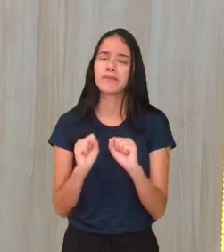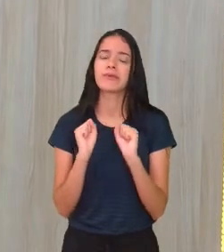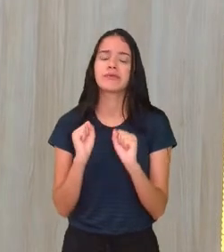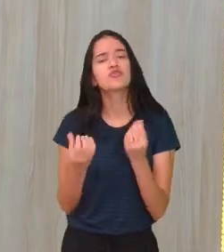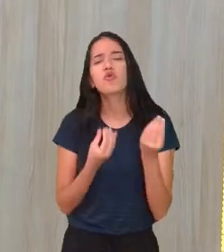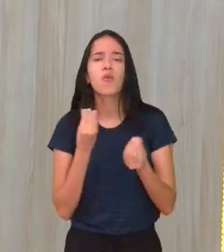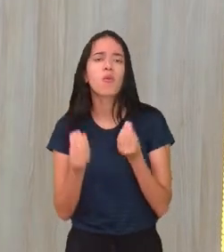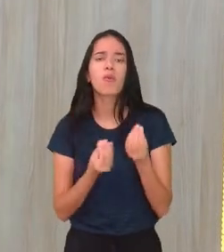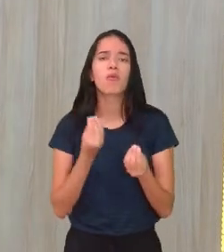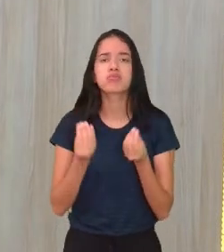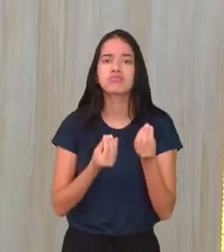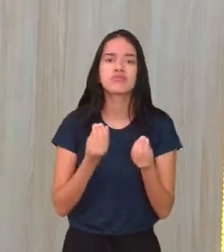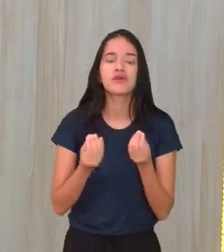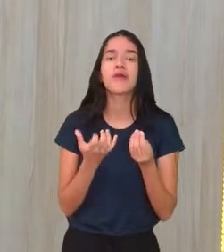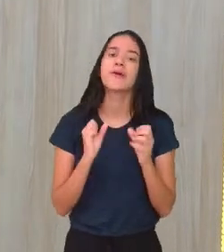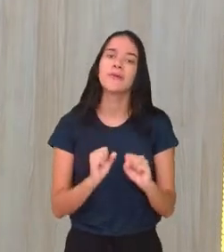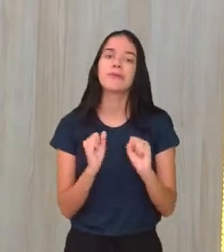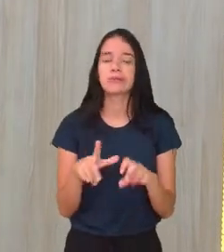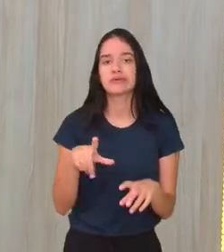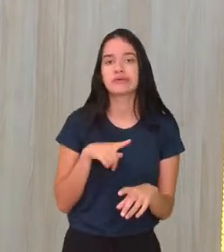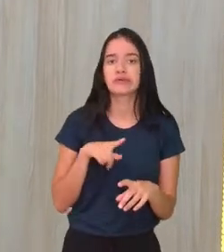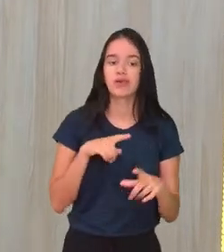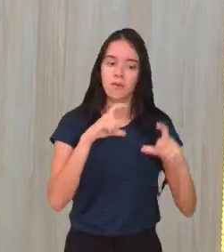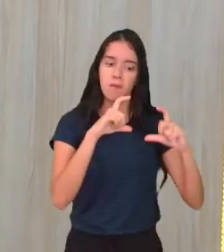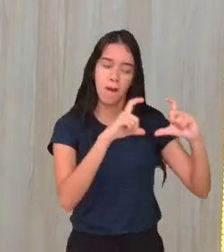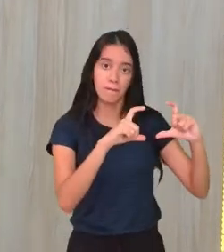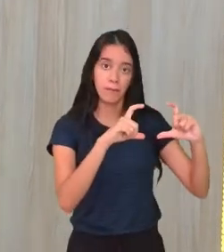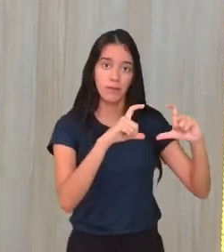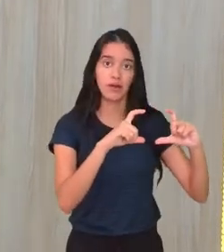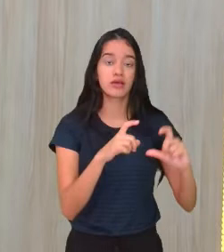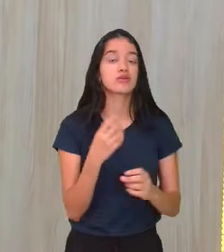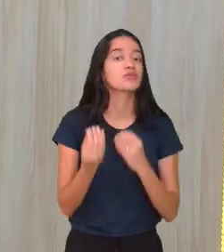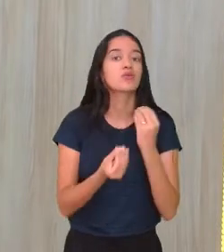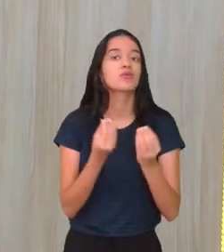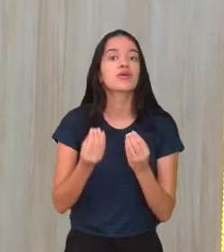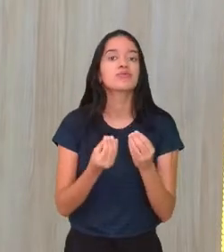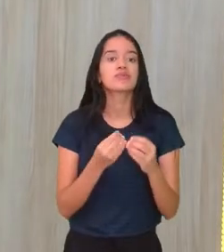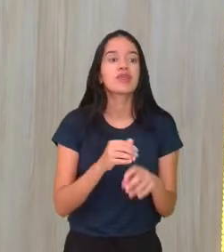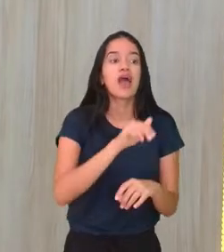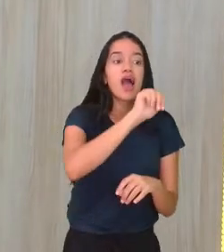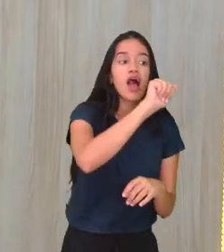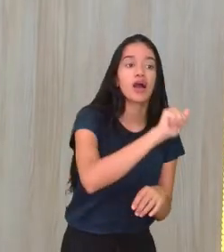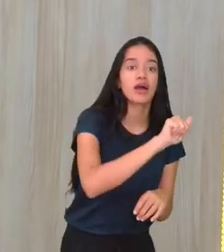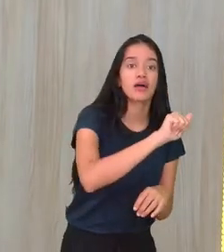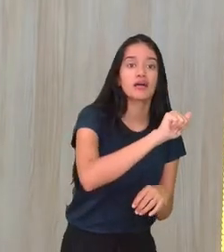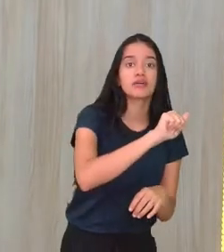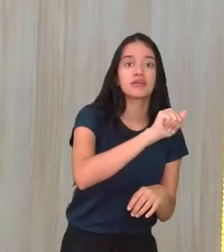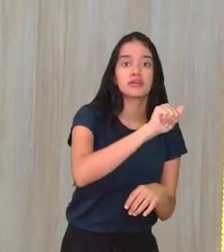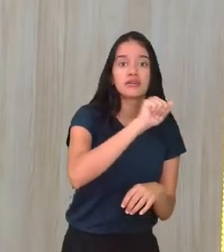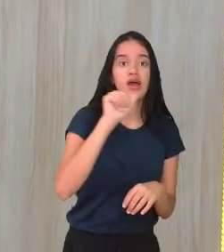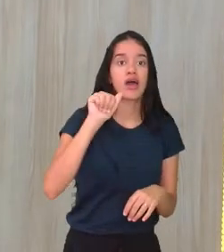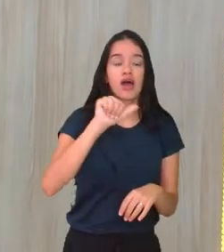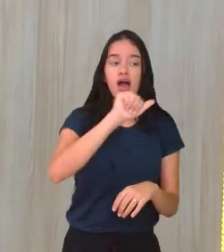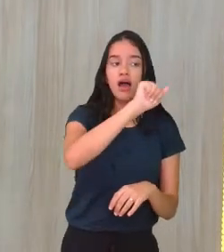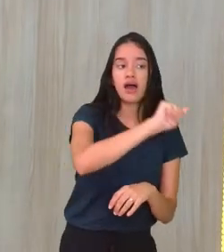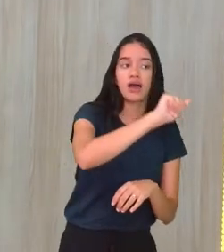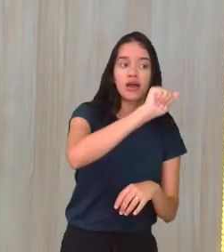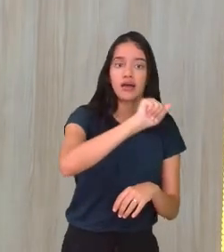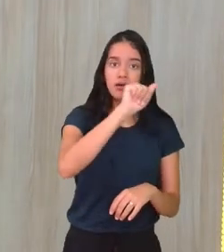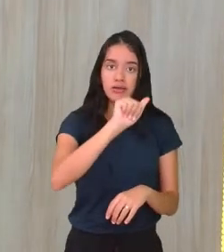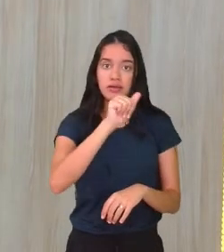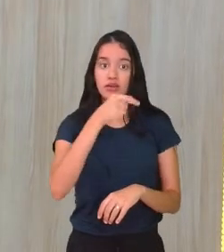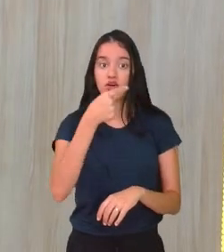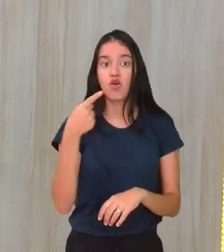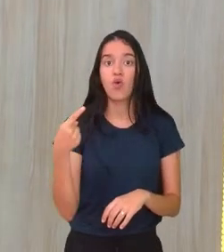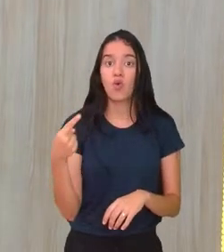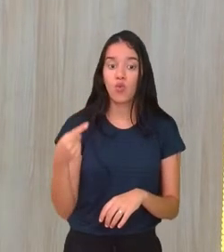Como assim, Pedro? Eu posso ter uma placa da seguinte forma: A, 1